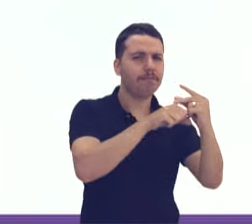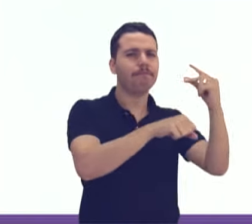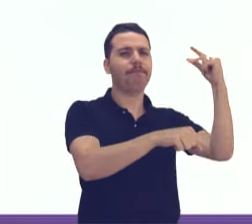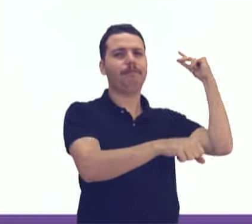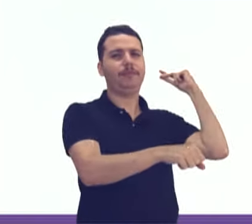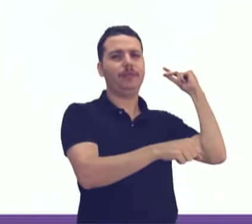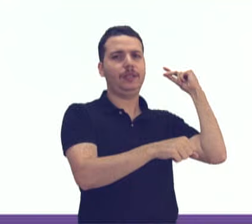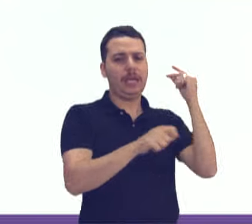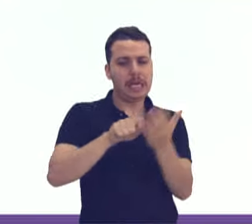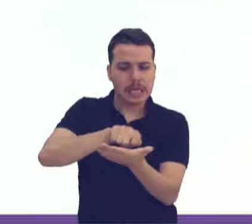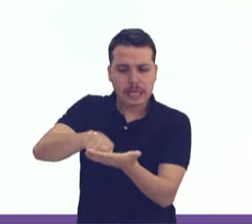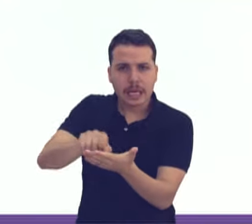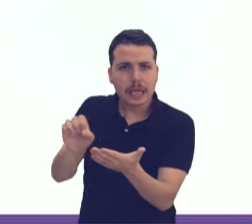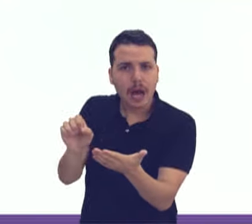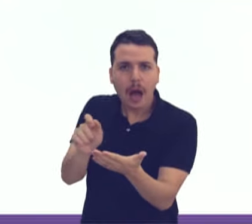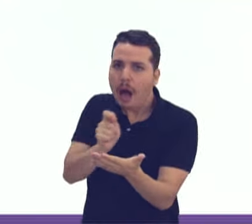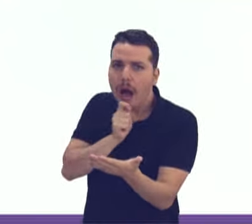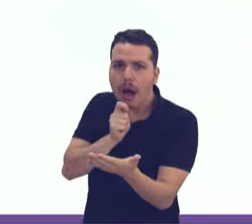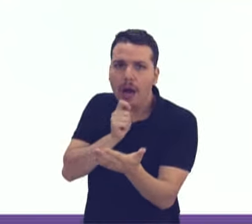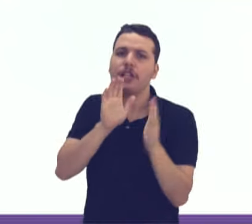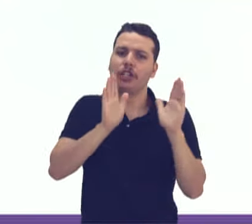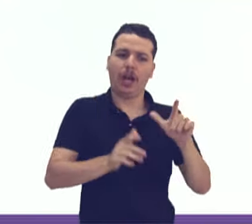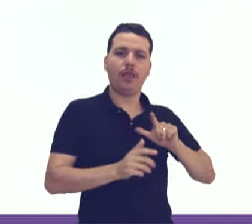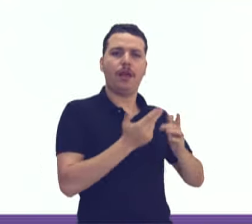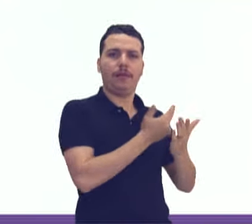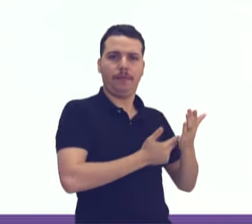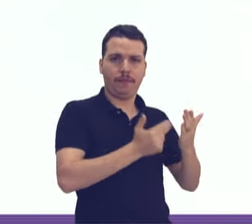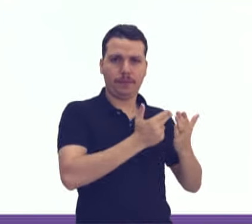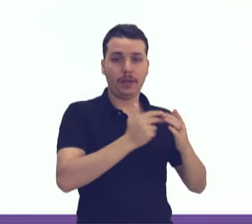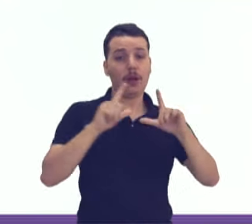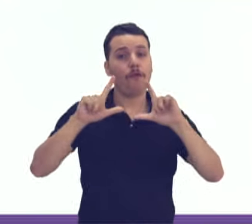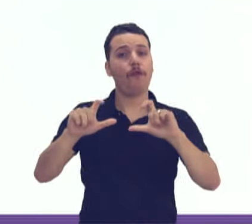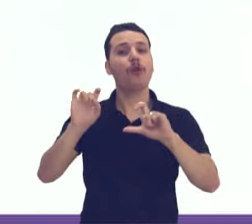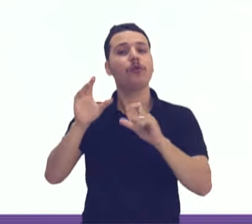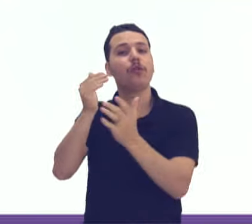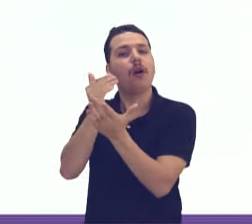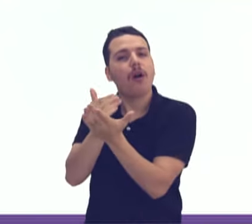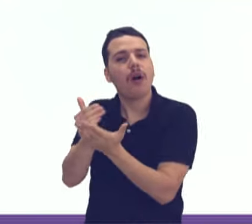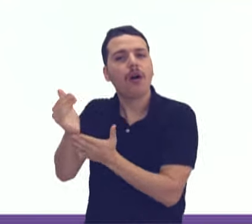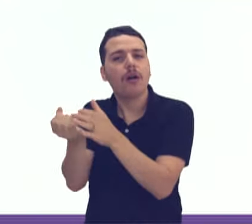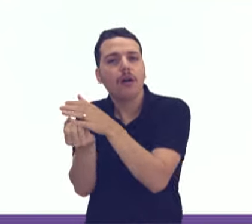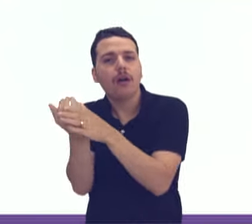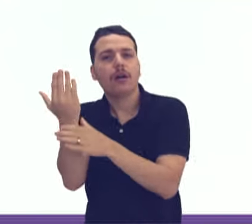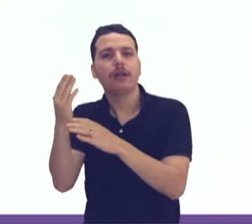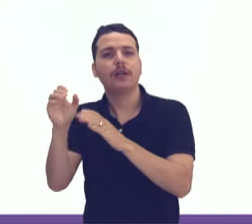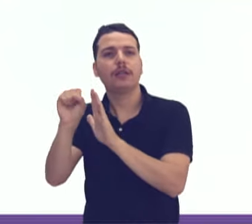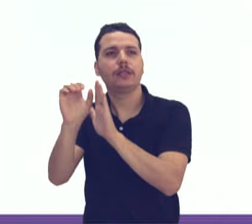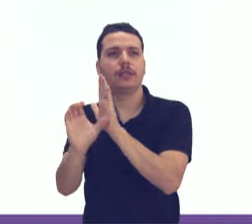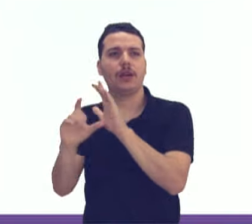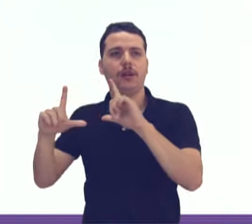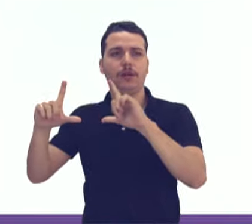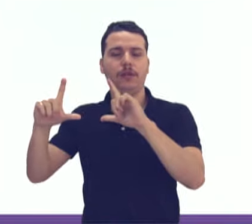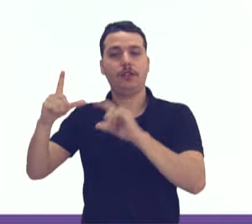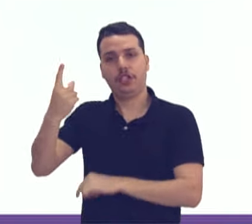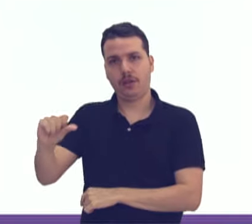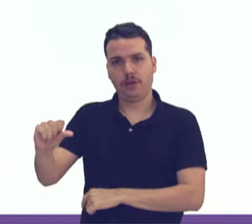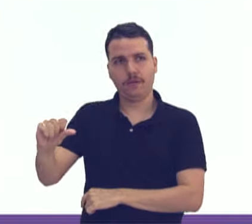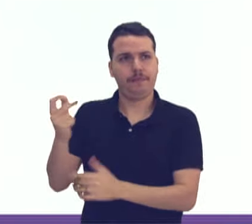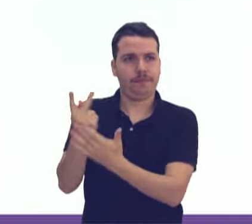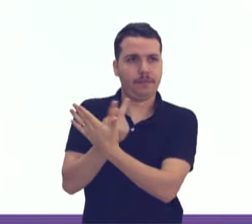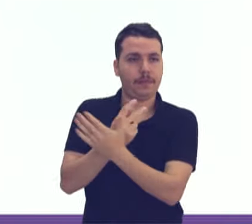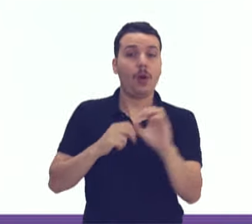desde antes do surgimento da escrita ea fotografia só surgiu no século 19 foi errado aqui b